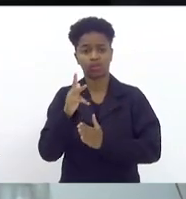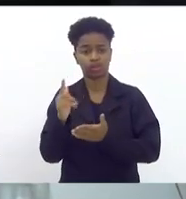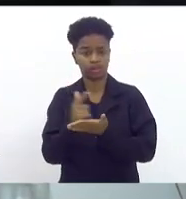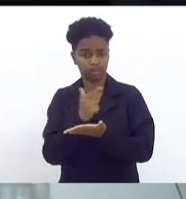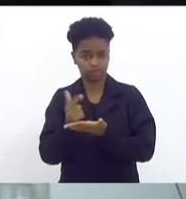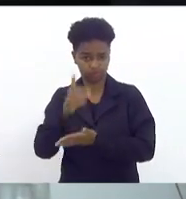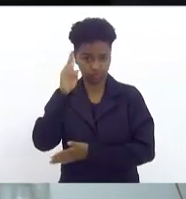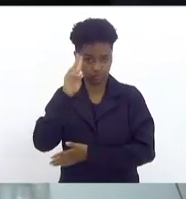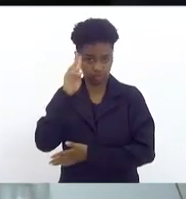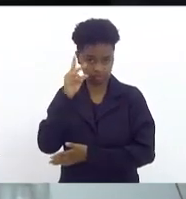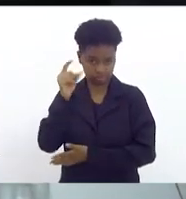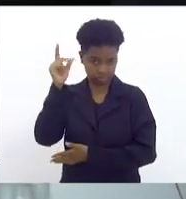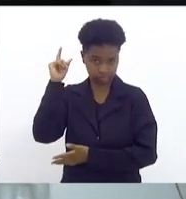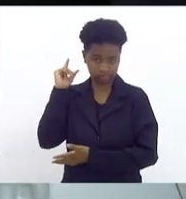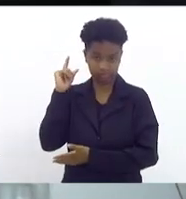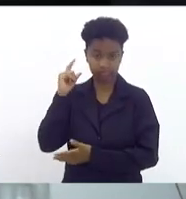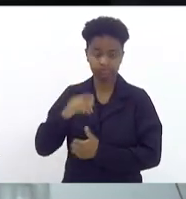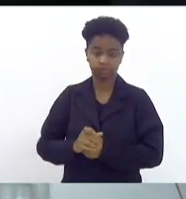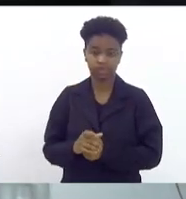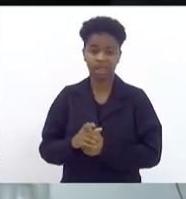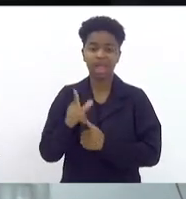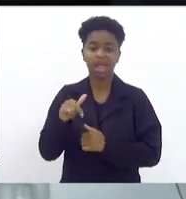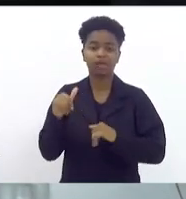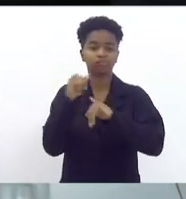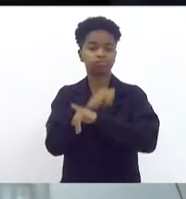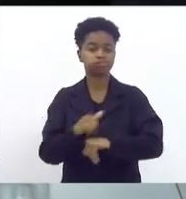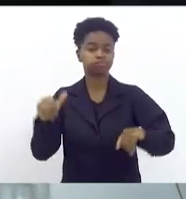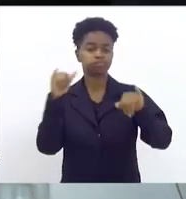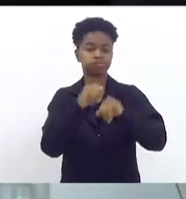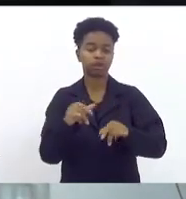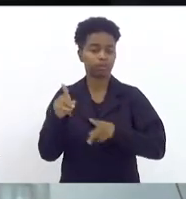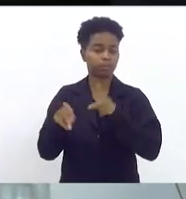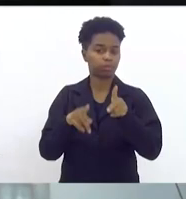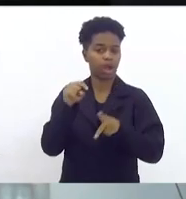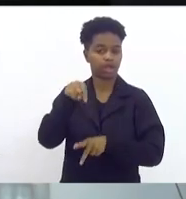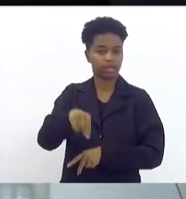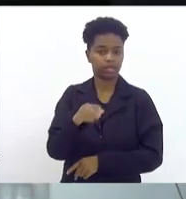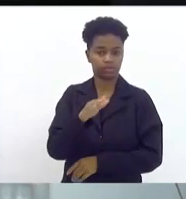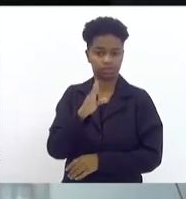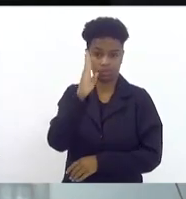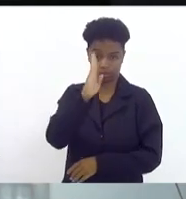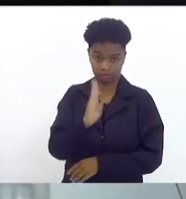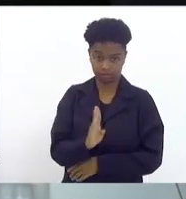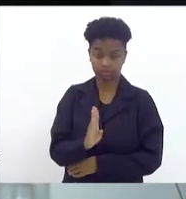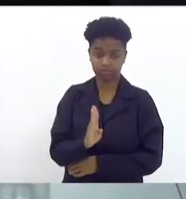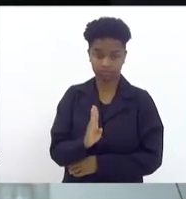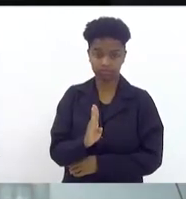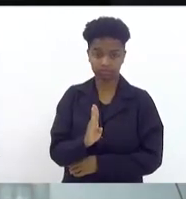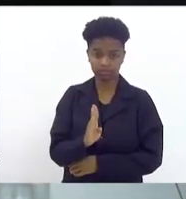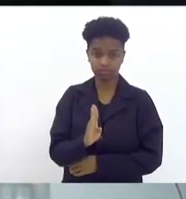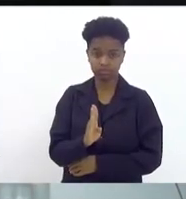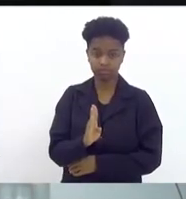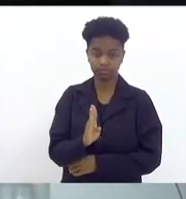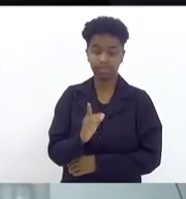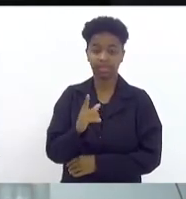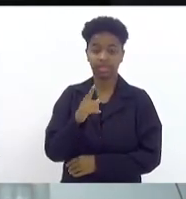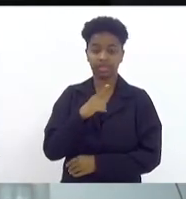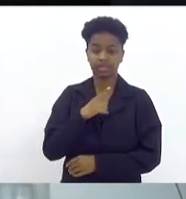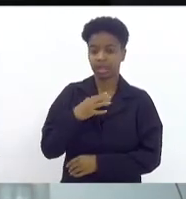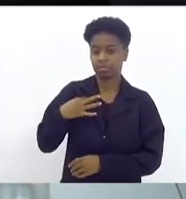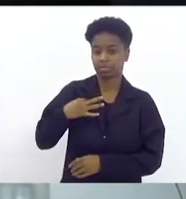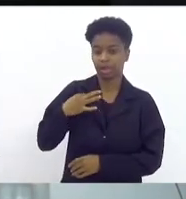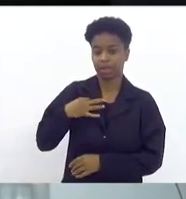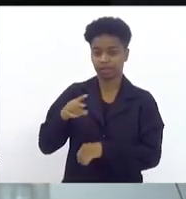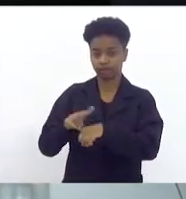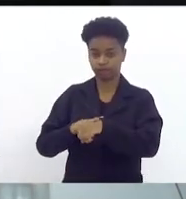lembrar, se tornou muito popular aqui no Brasil, que tinha os camisas